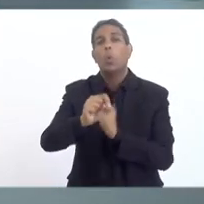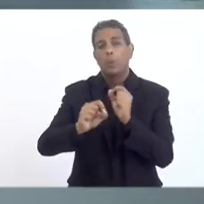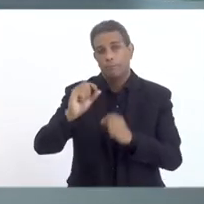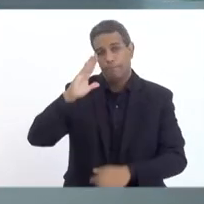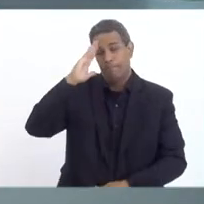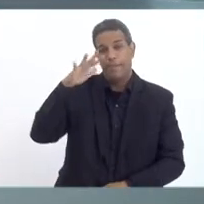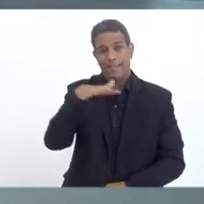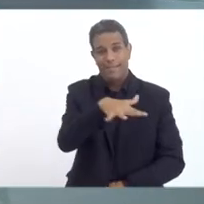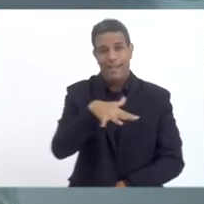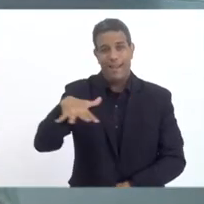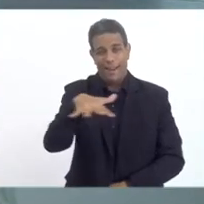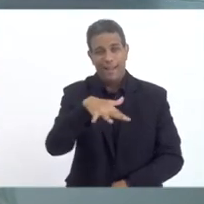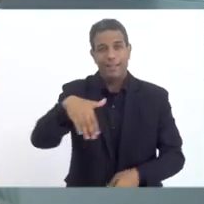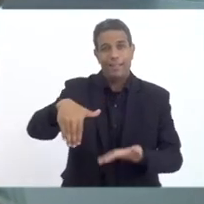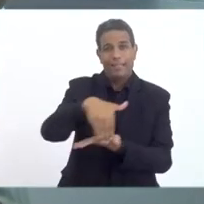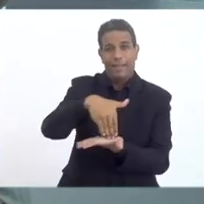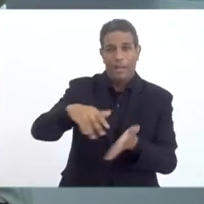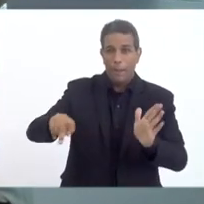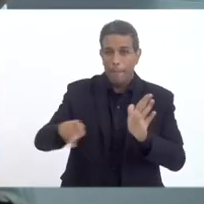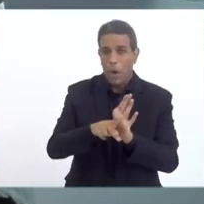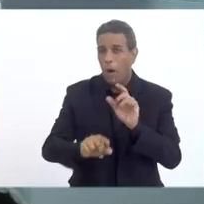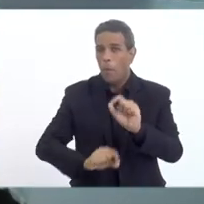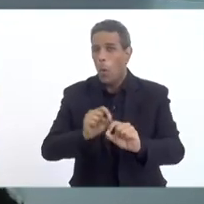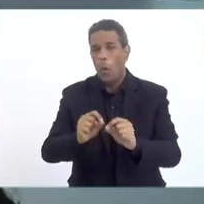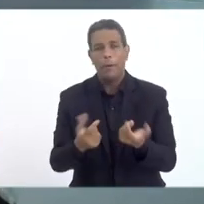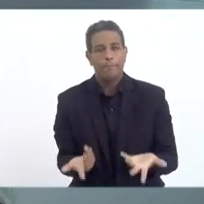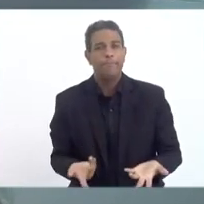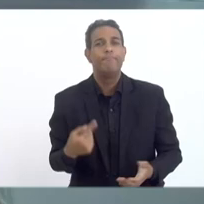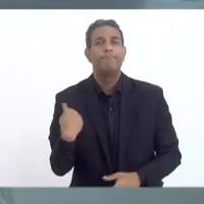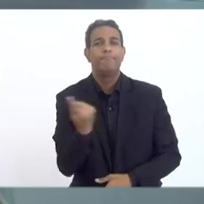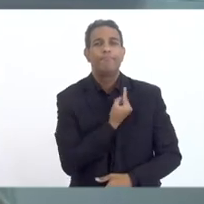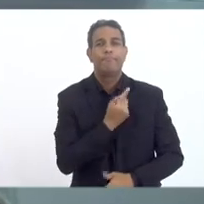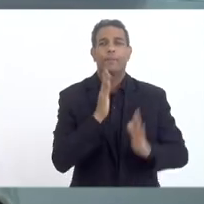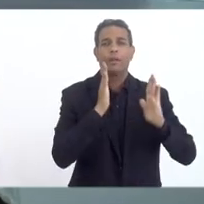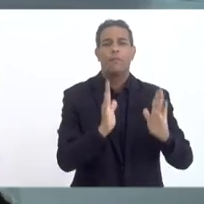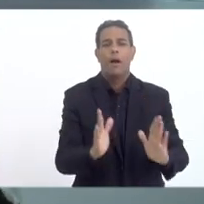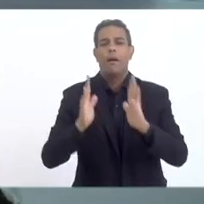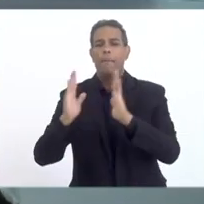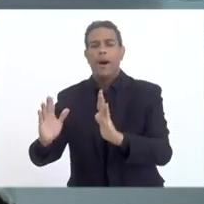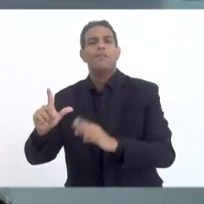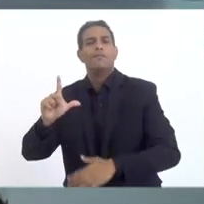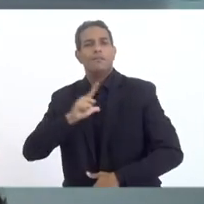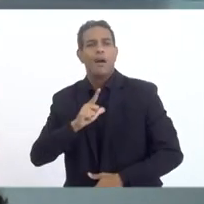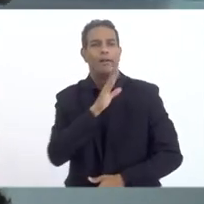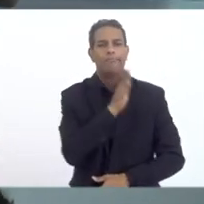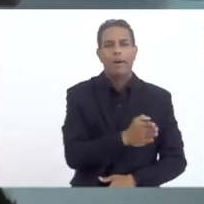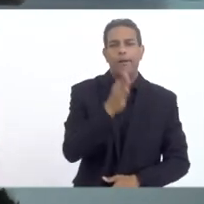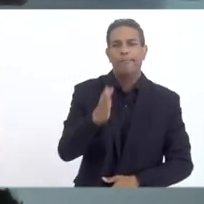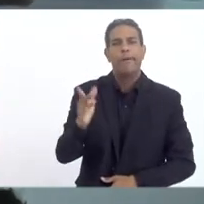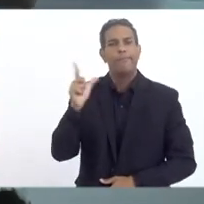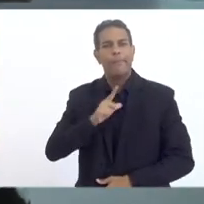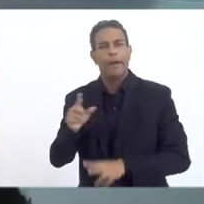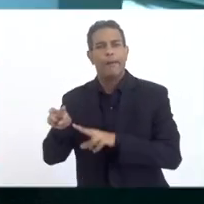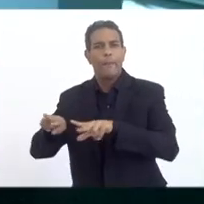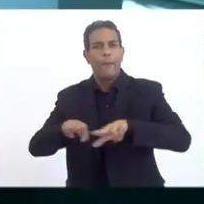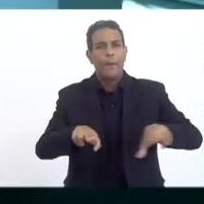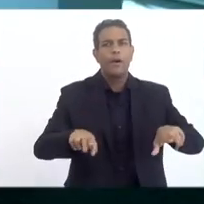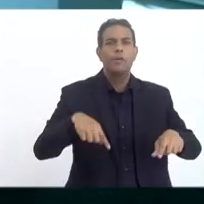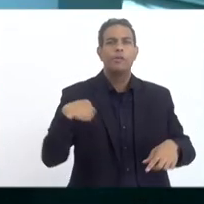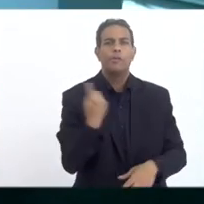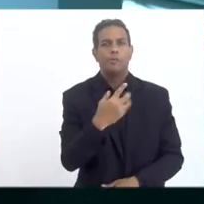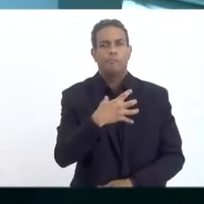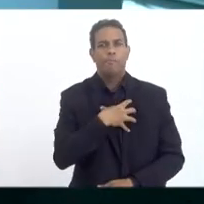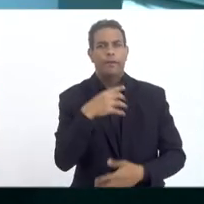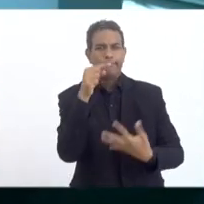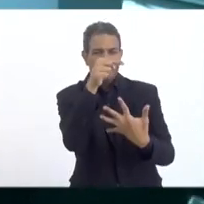nas secretarias que não possuem carreira própria. E como essa categoria possui atuação descentralizada, é possível que